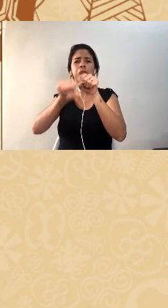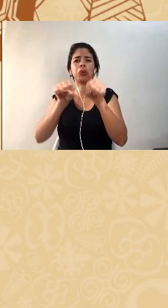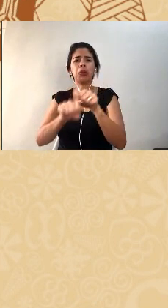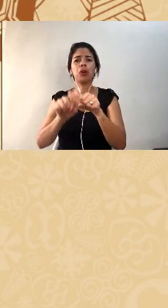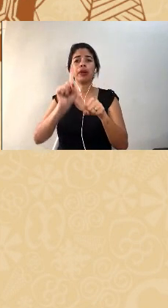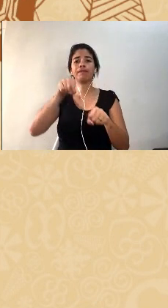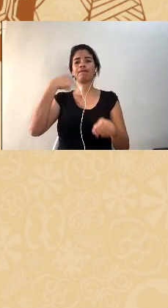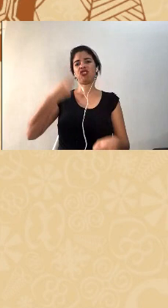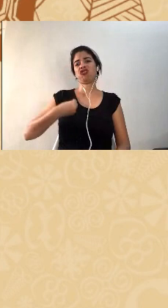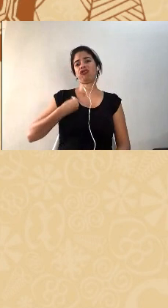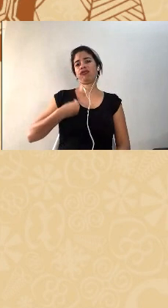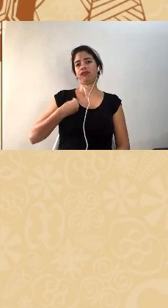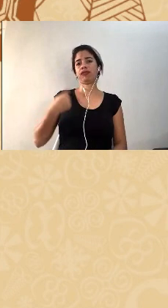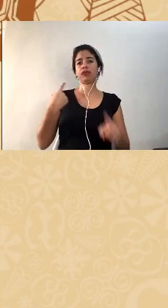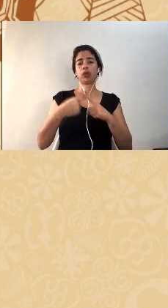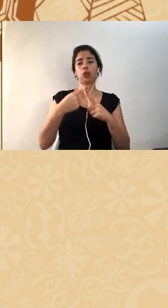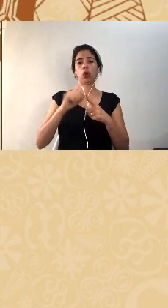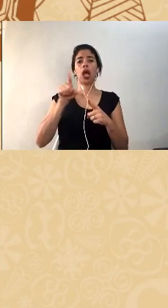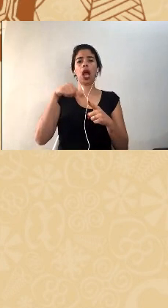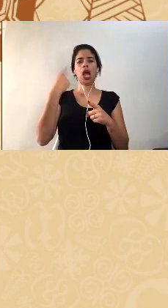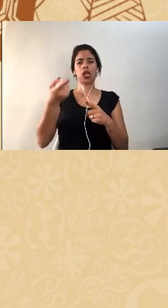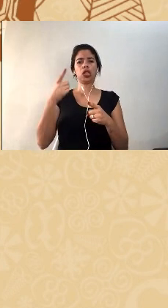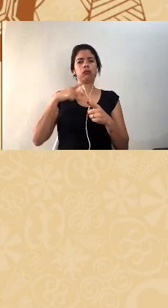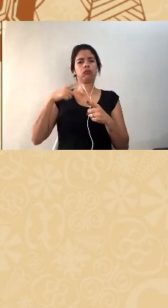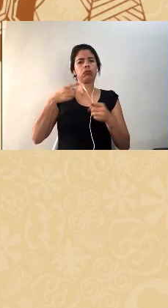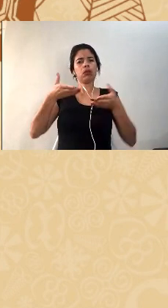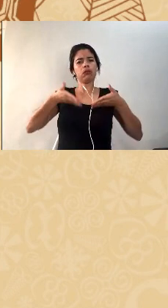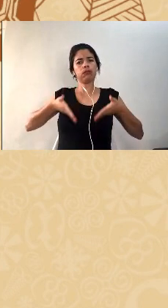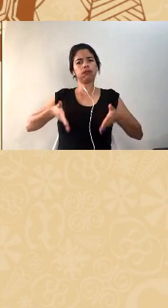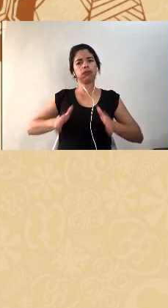Nós saímos da formação